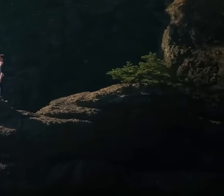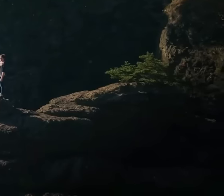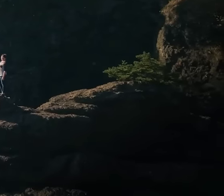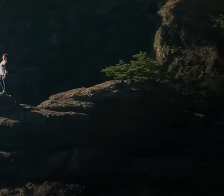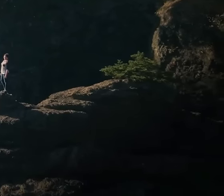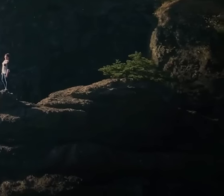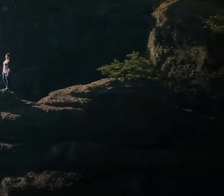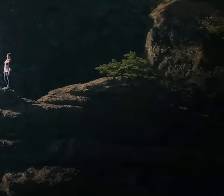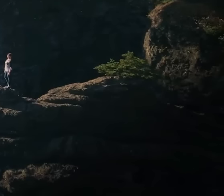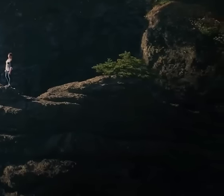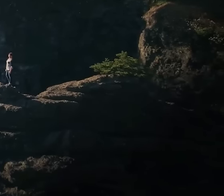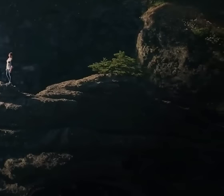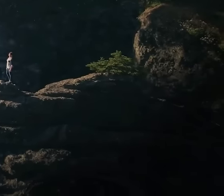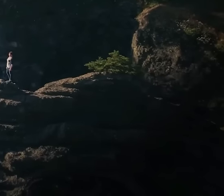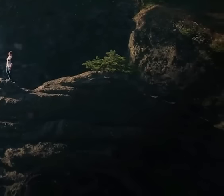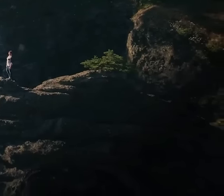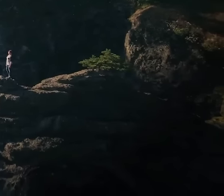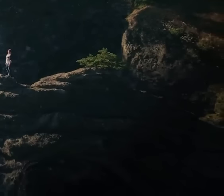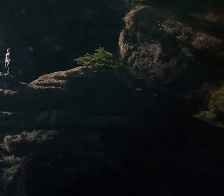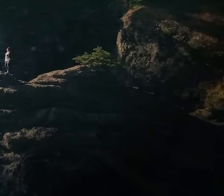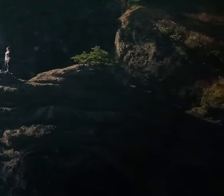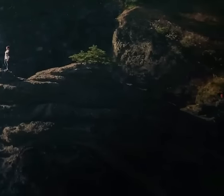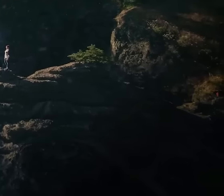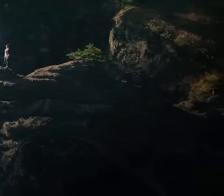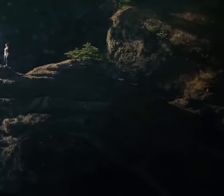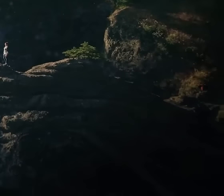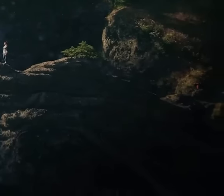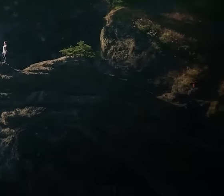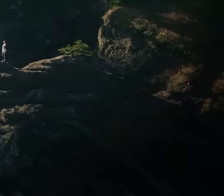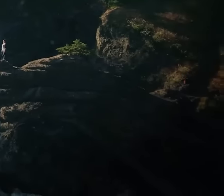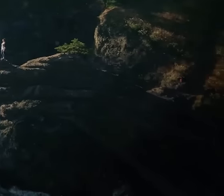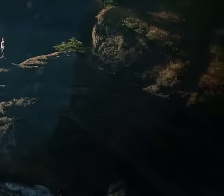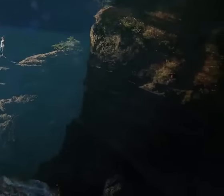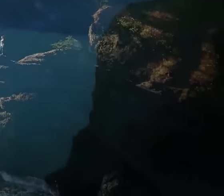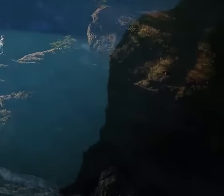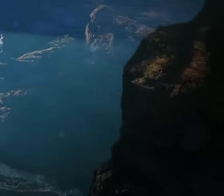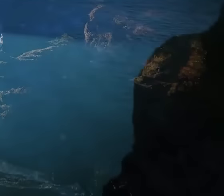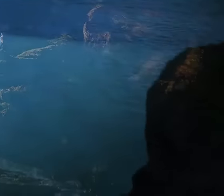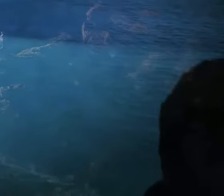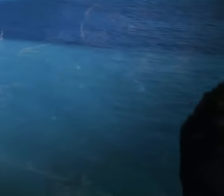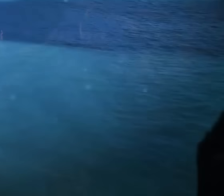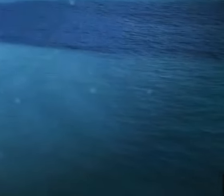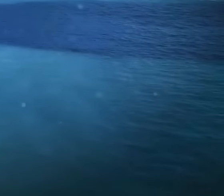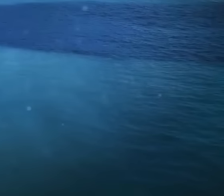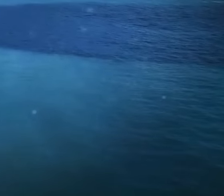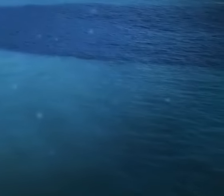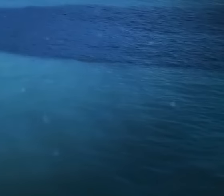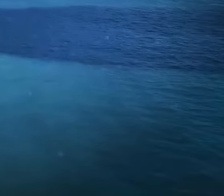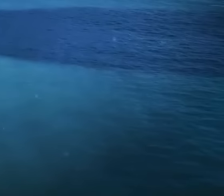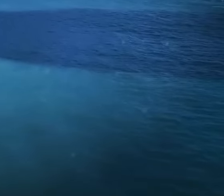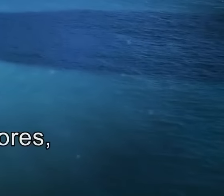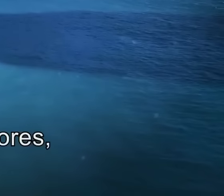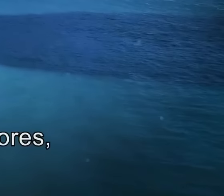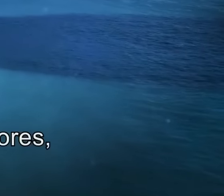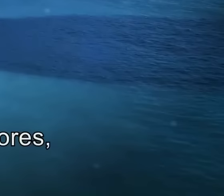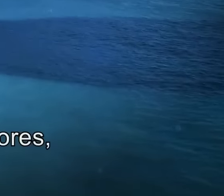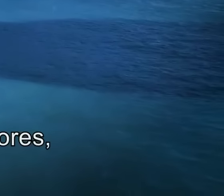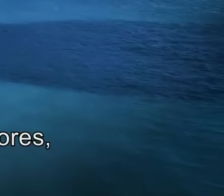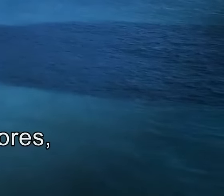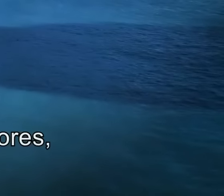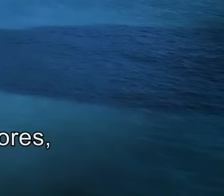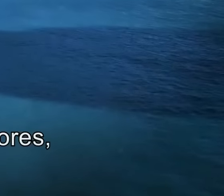Auxiliando-nos na conquista real da renúncia e da abnegação Ajudai-nos na